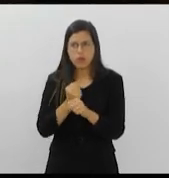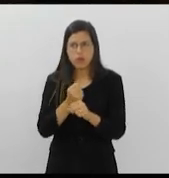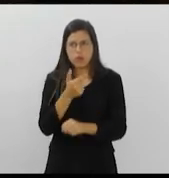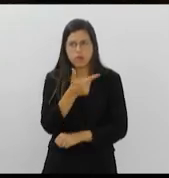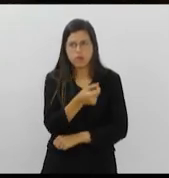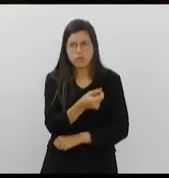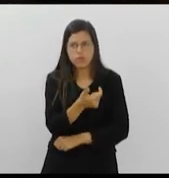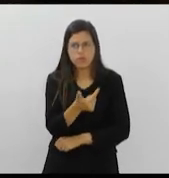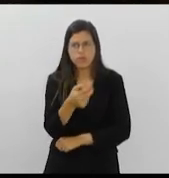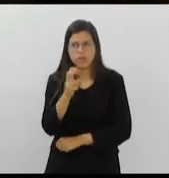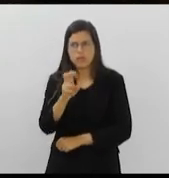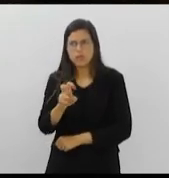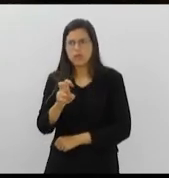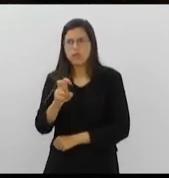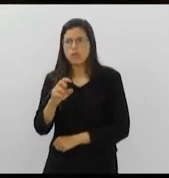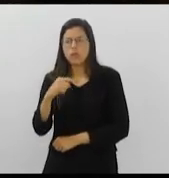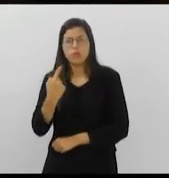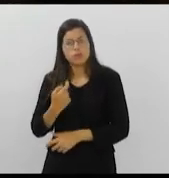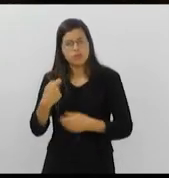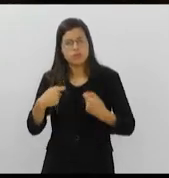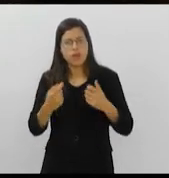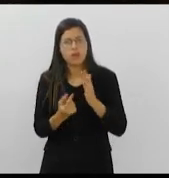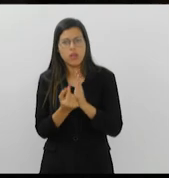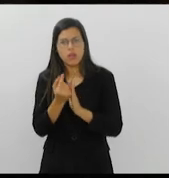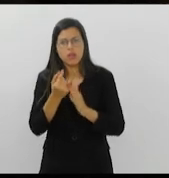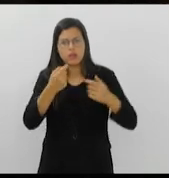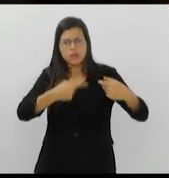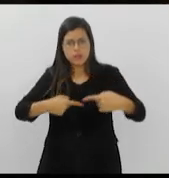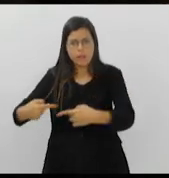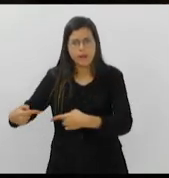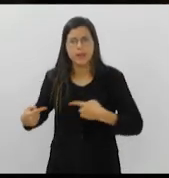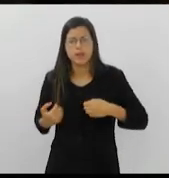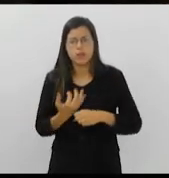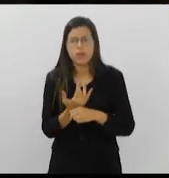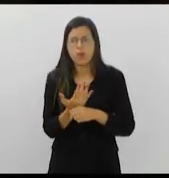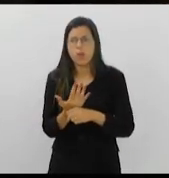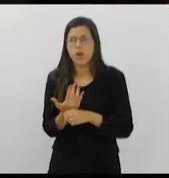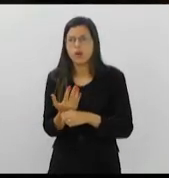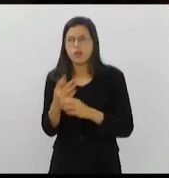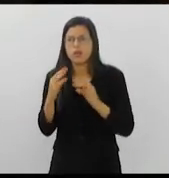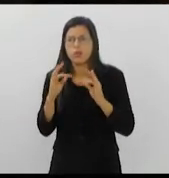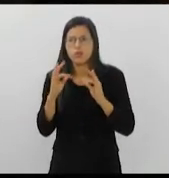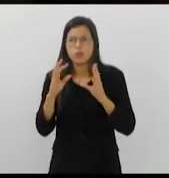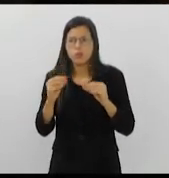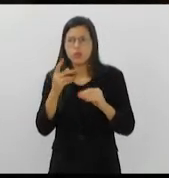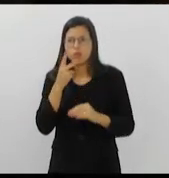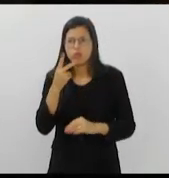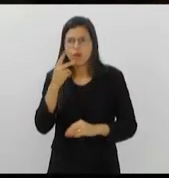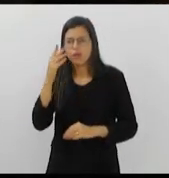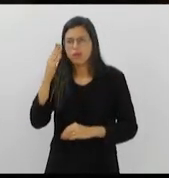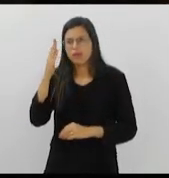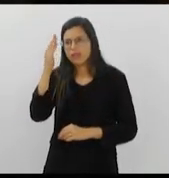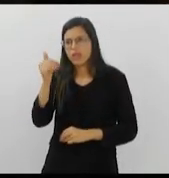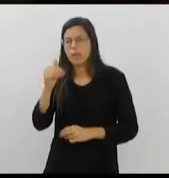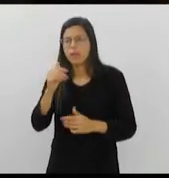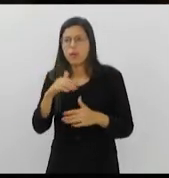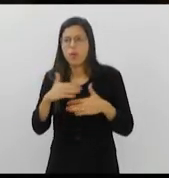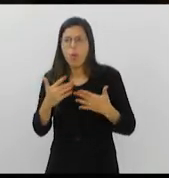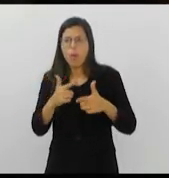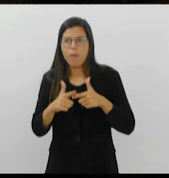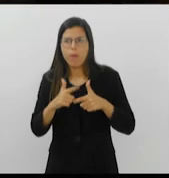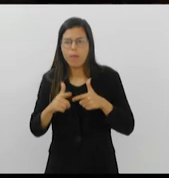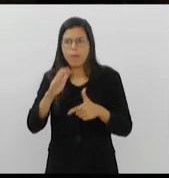2025. A gente deveria estar debatendo um orçamento maior da UERJ. Todo mundo fala que sabe qual é o problema hoje. A EDA